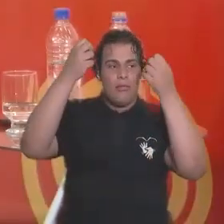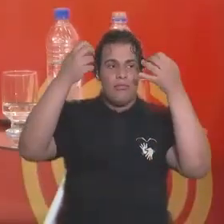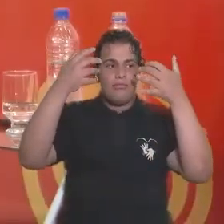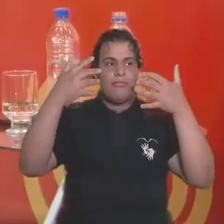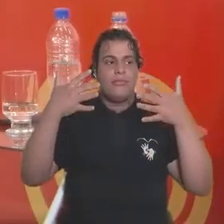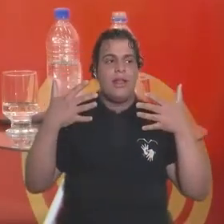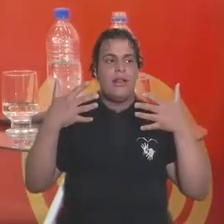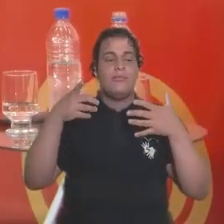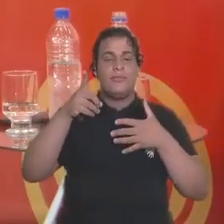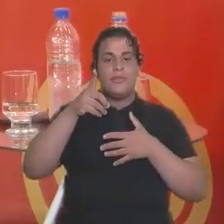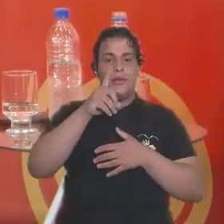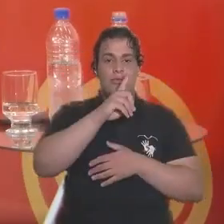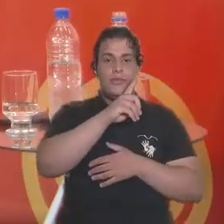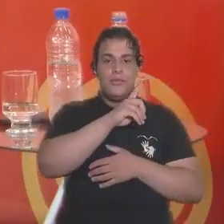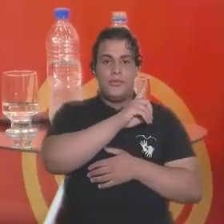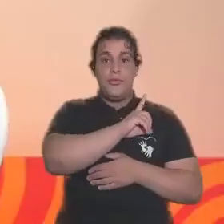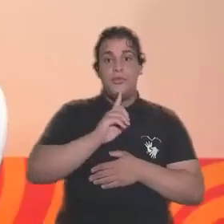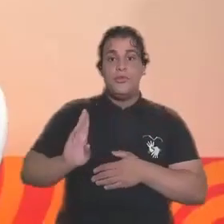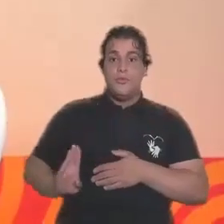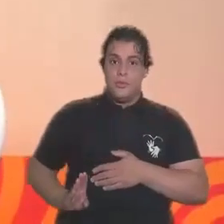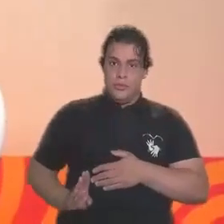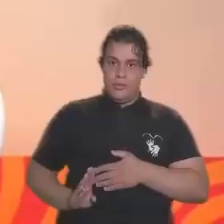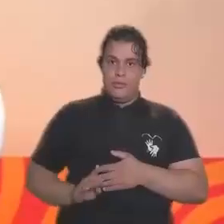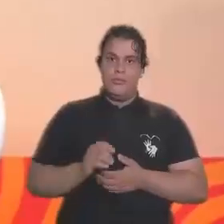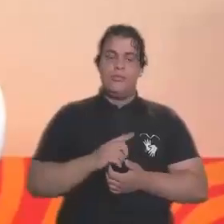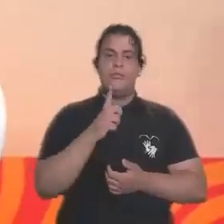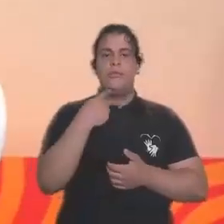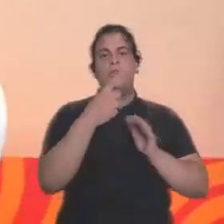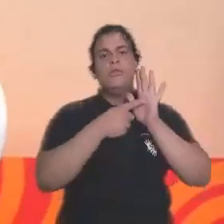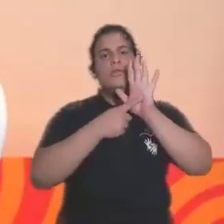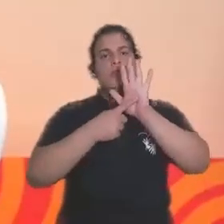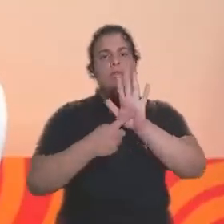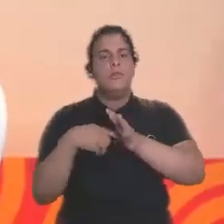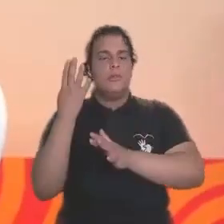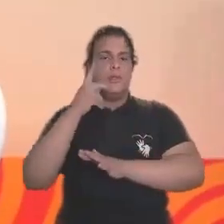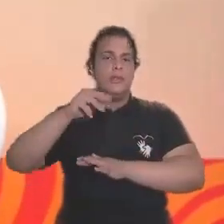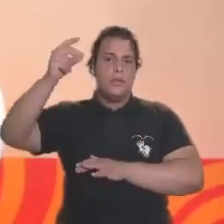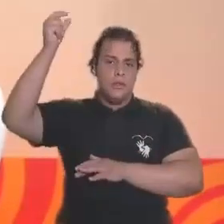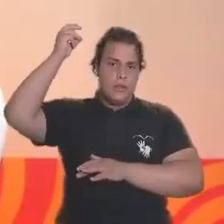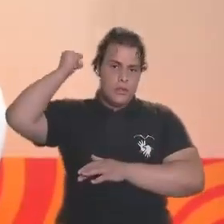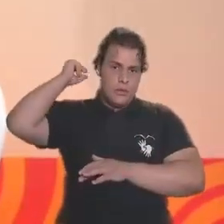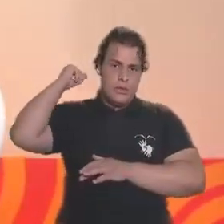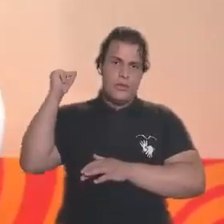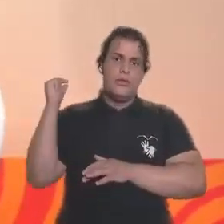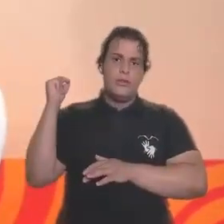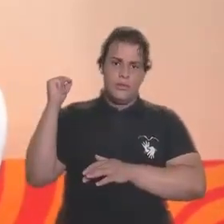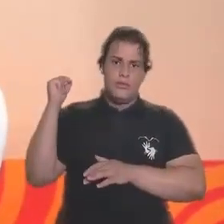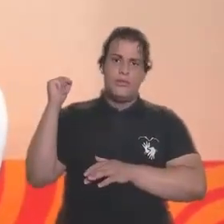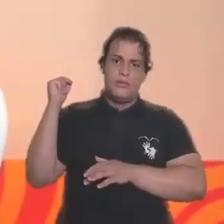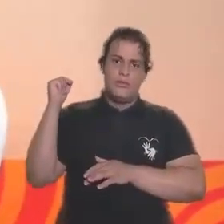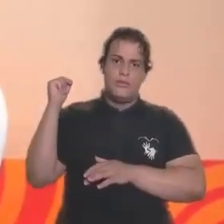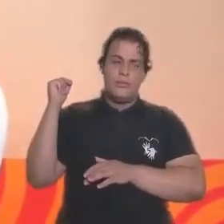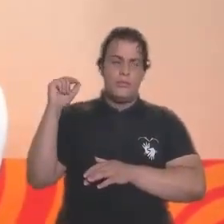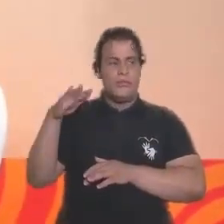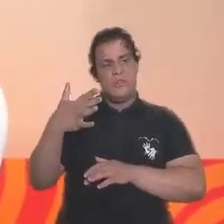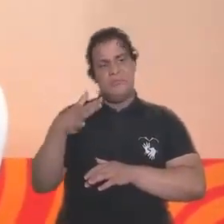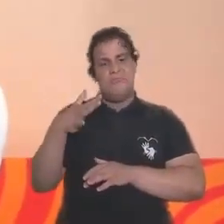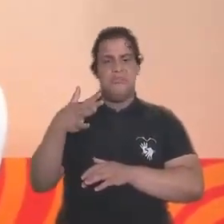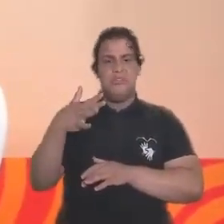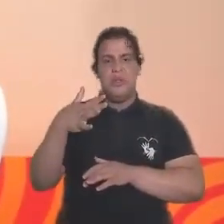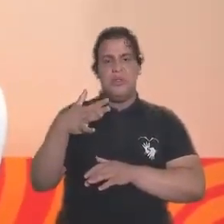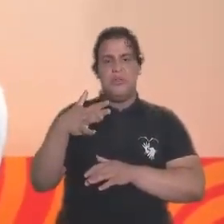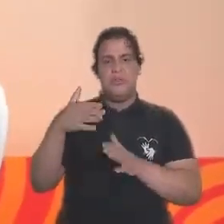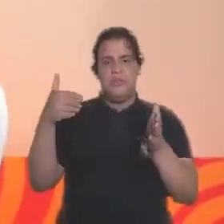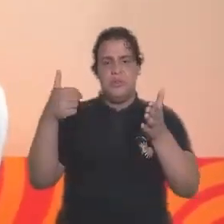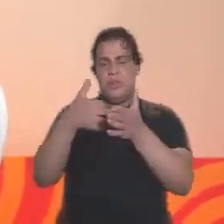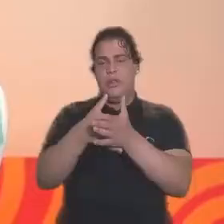lá no Dom Bosco, que lá a gente apresentou para criancinhas desde o infantil até, eu acredito, até lá pelos 8, 9